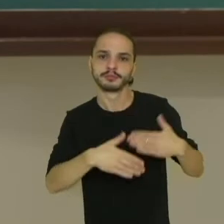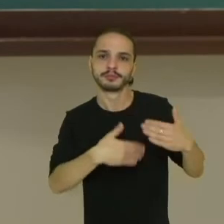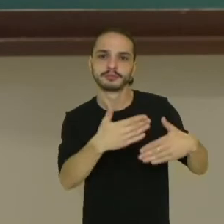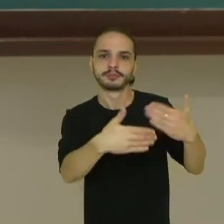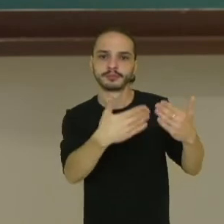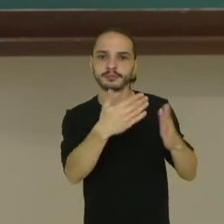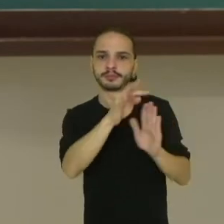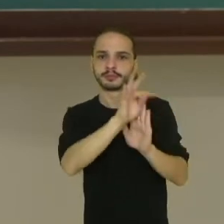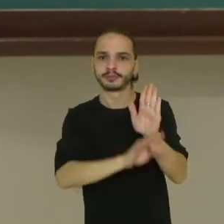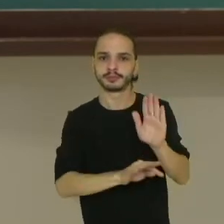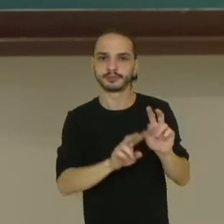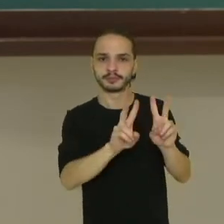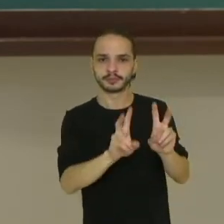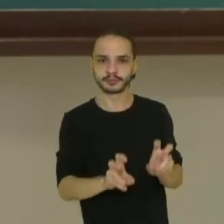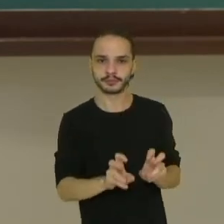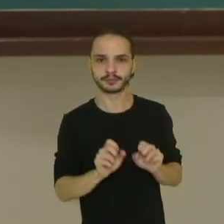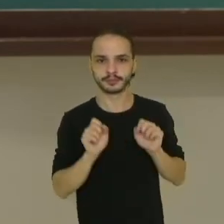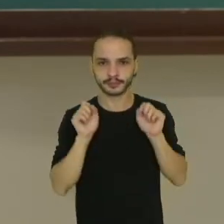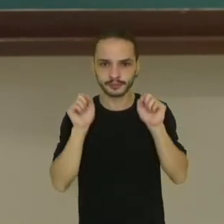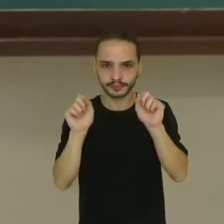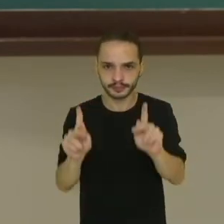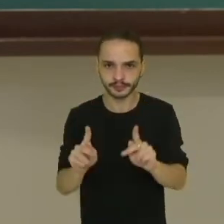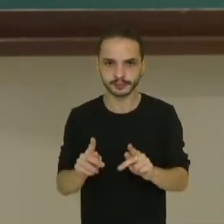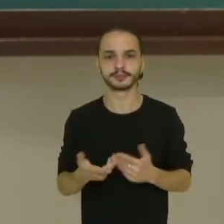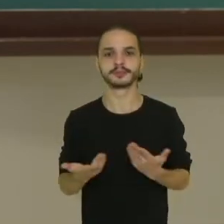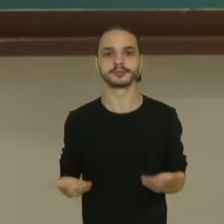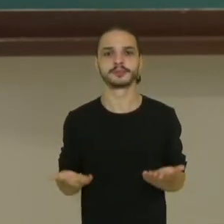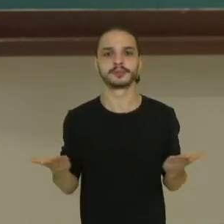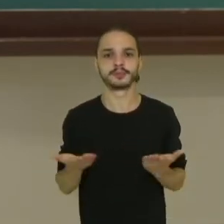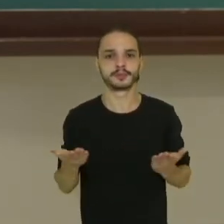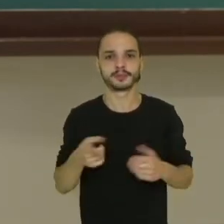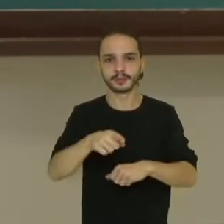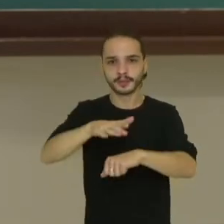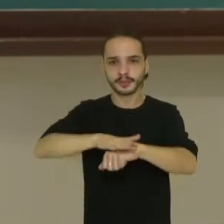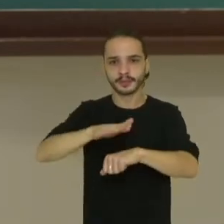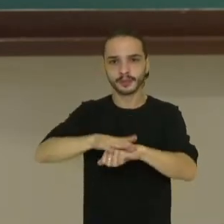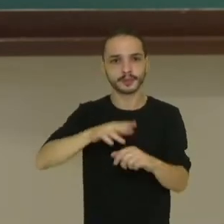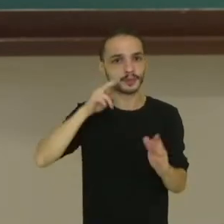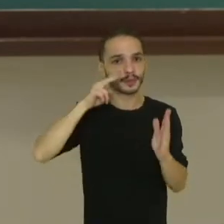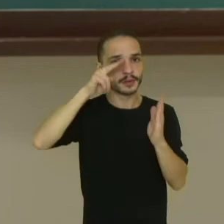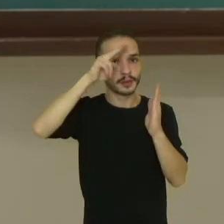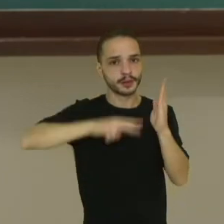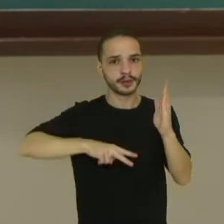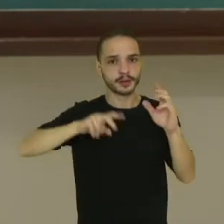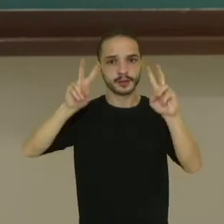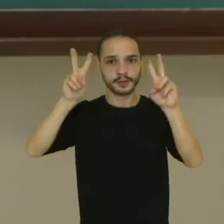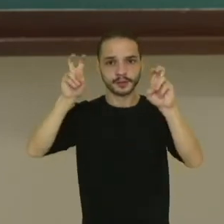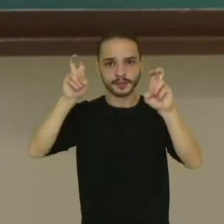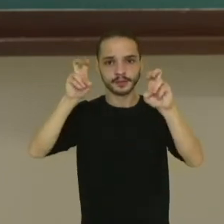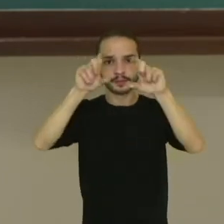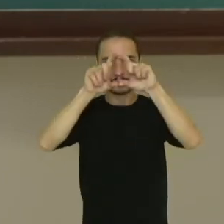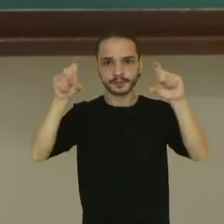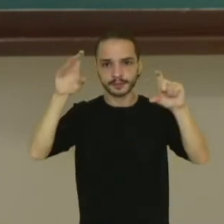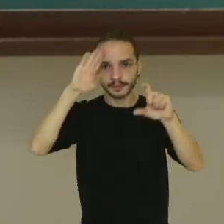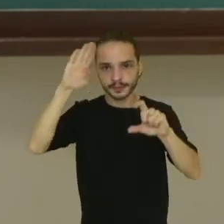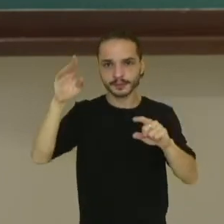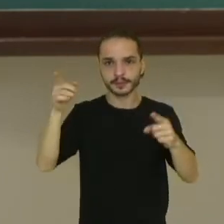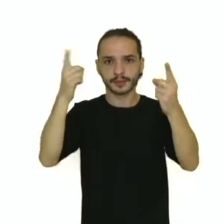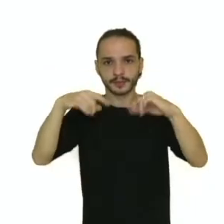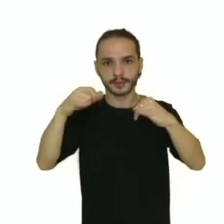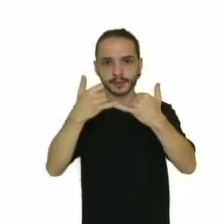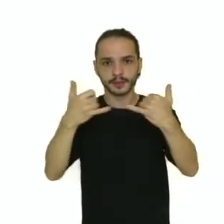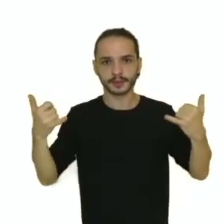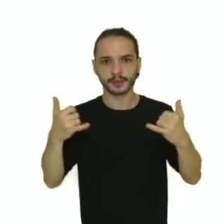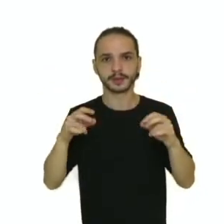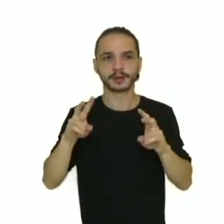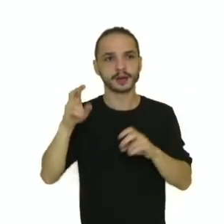está sendo tratado, ok? Então, com essas informações, vocês vão agora ler o título e a linha fina da reportagem, né? Cavalos,